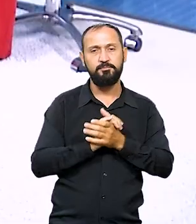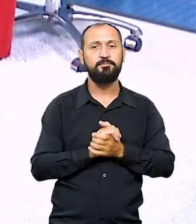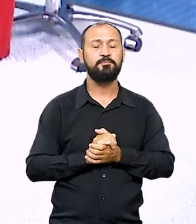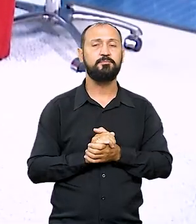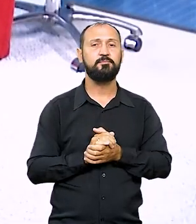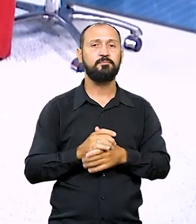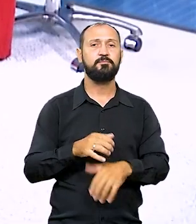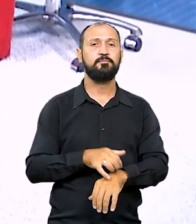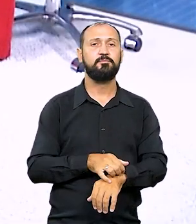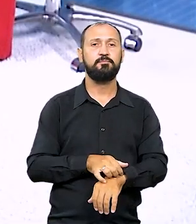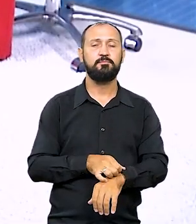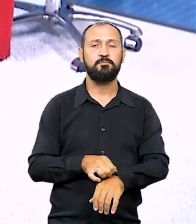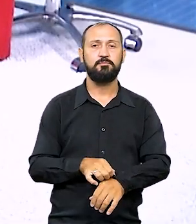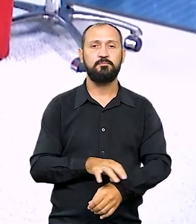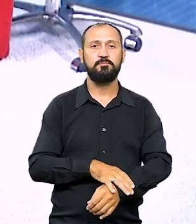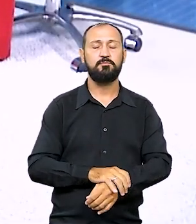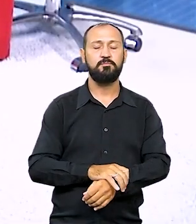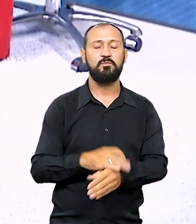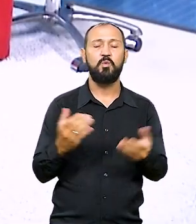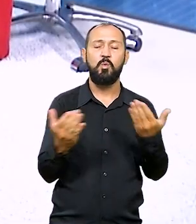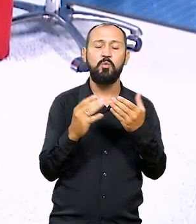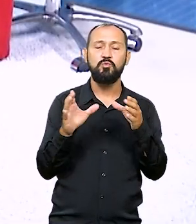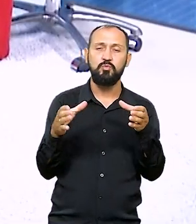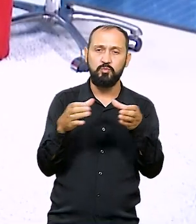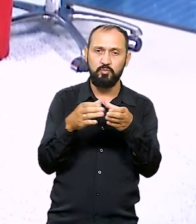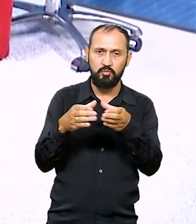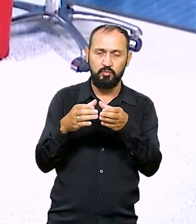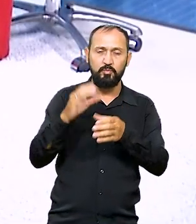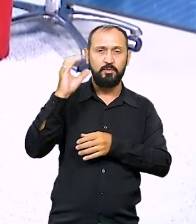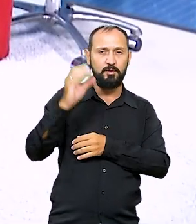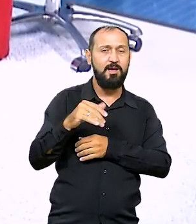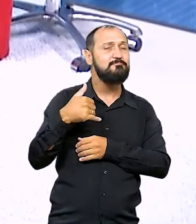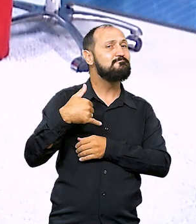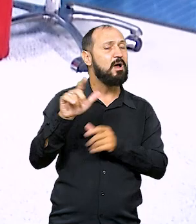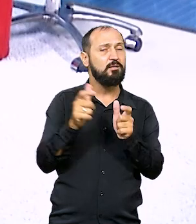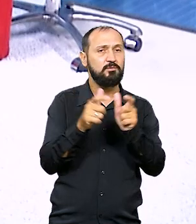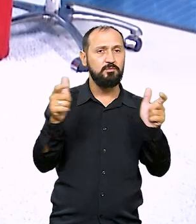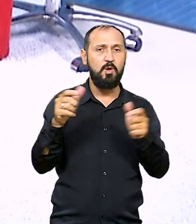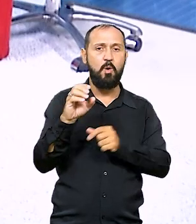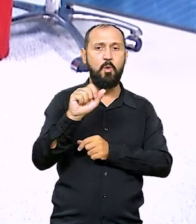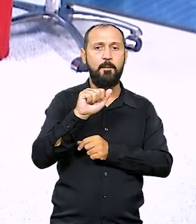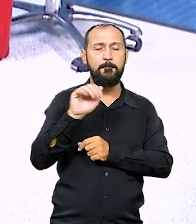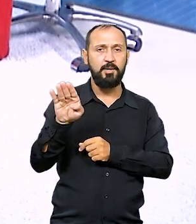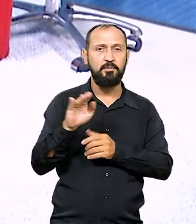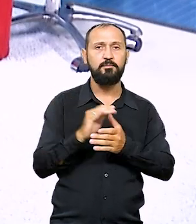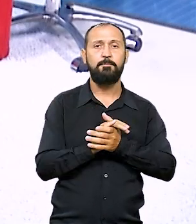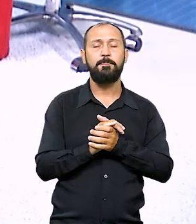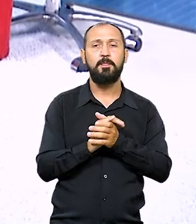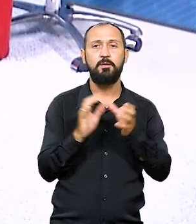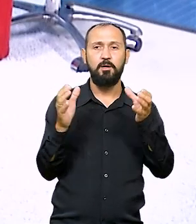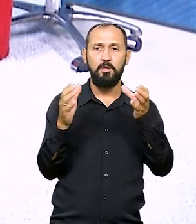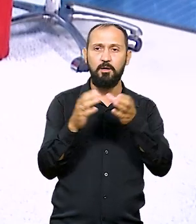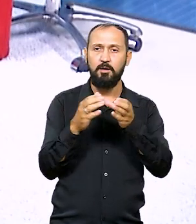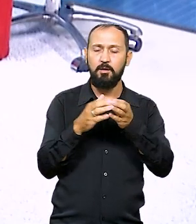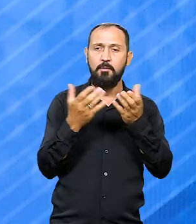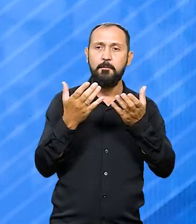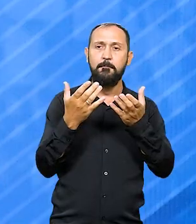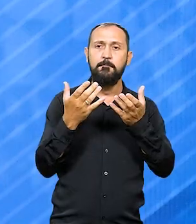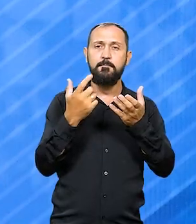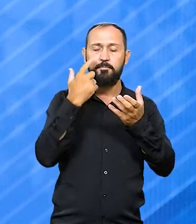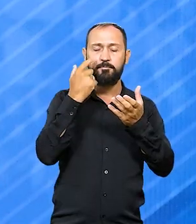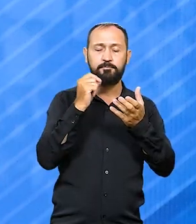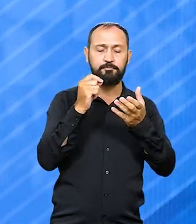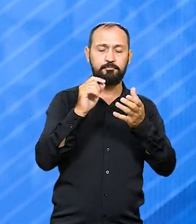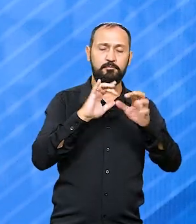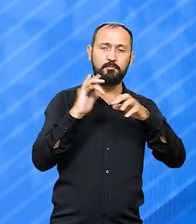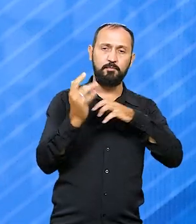diretoria. Tá. Hoje a Comissão da Advocacia Criminal, de fato, é uma das maiores da OAB.